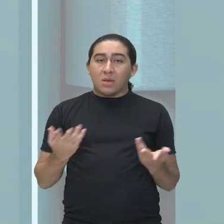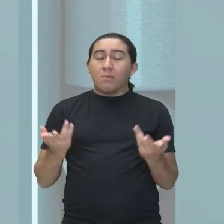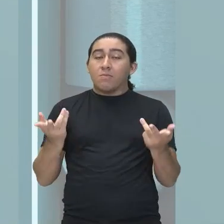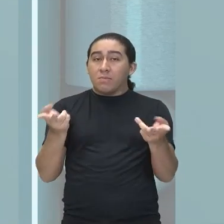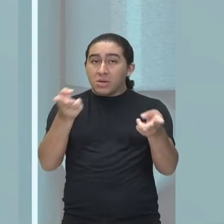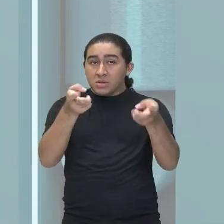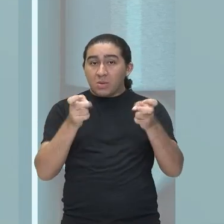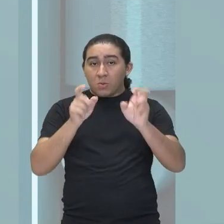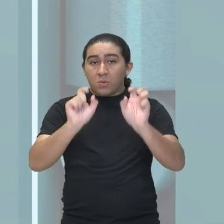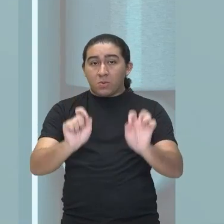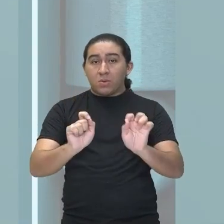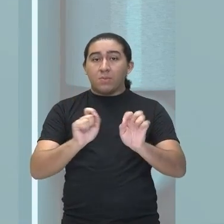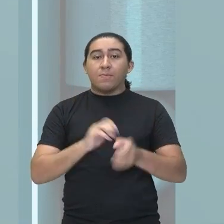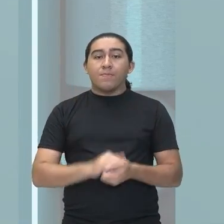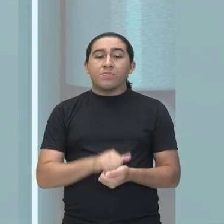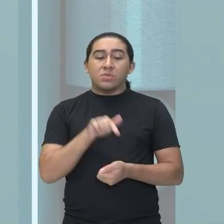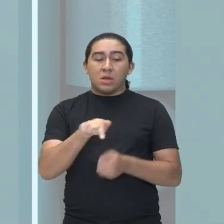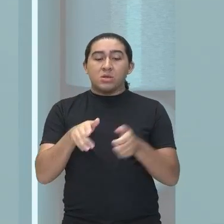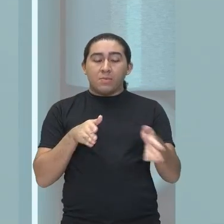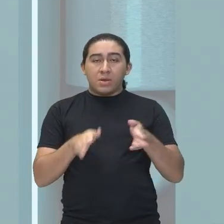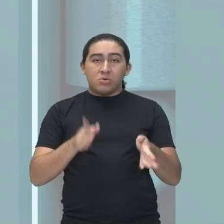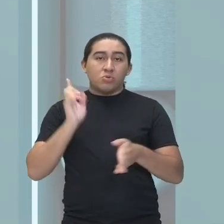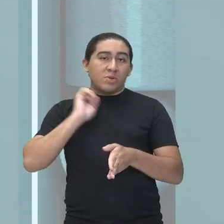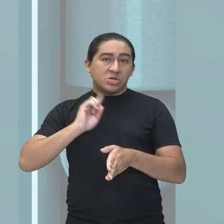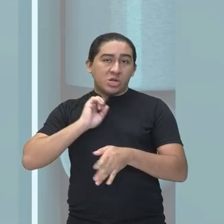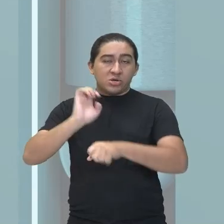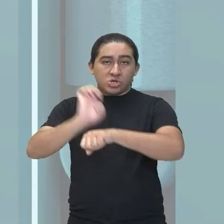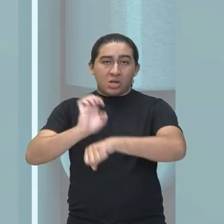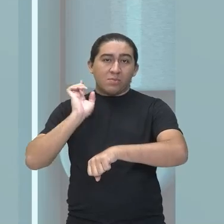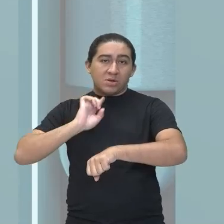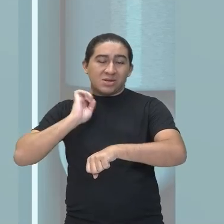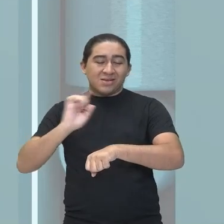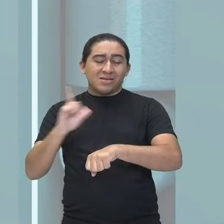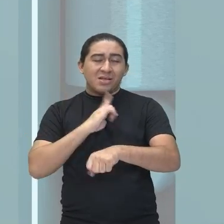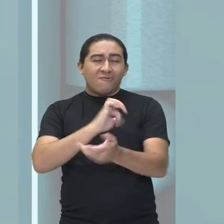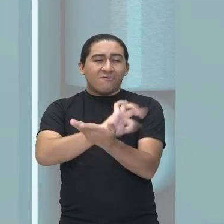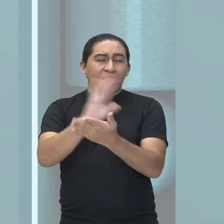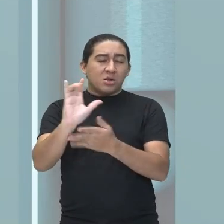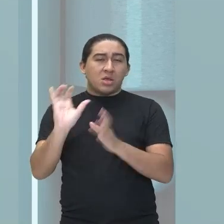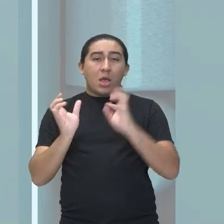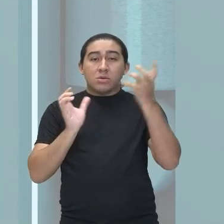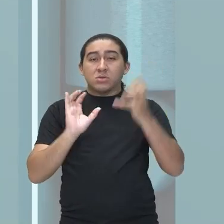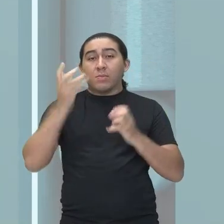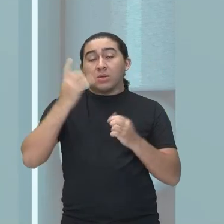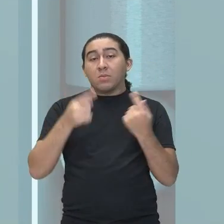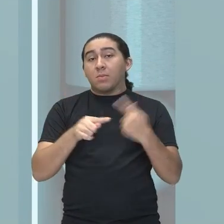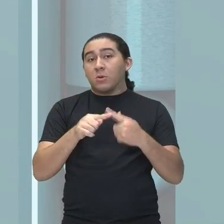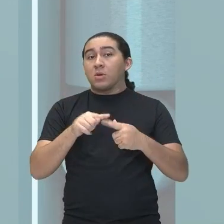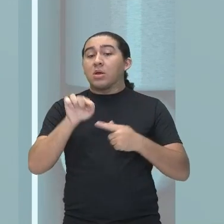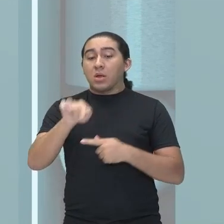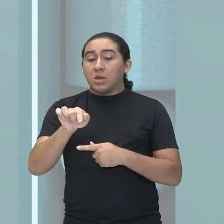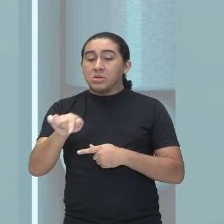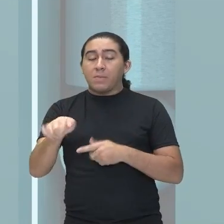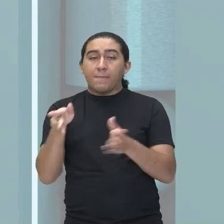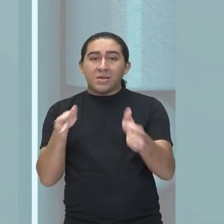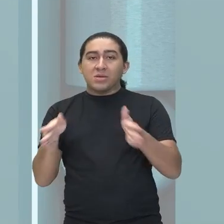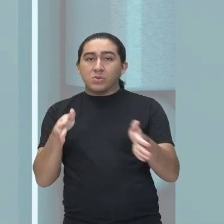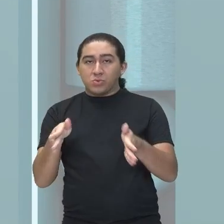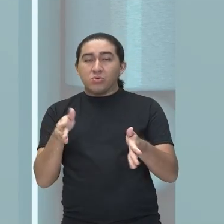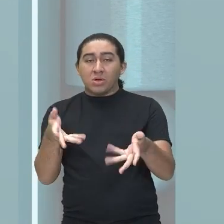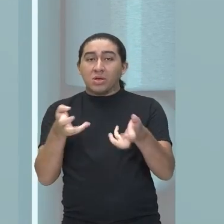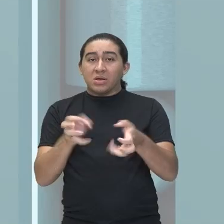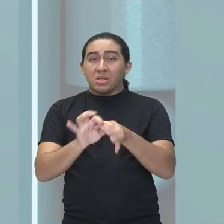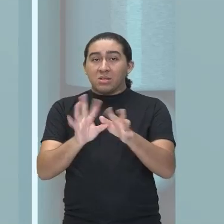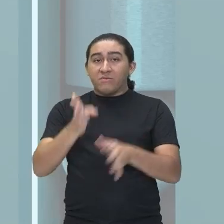que nesse período, Minas Gerais está uma efervescência, justamente por conta dessa luta pela liberdade